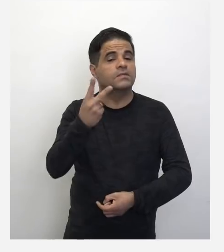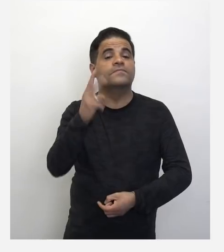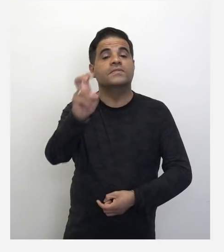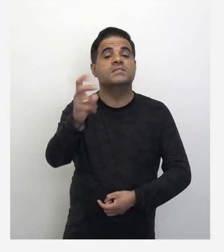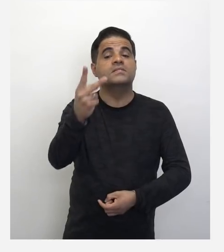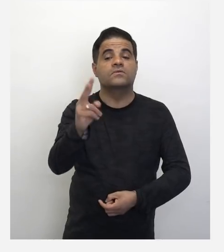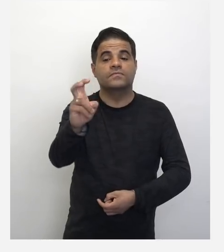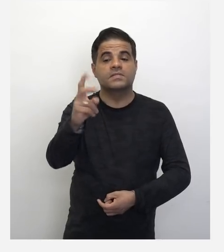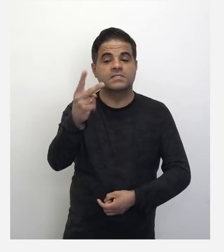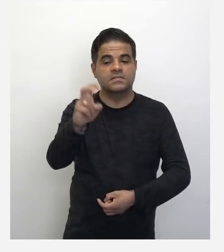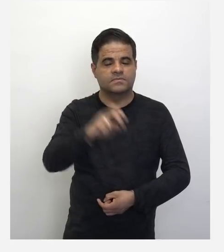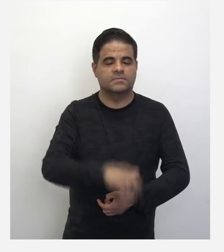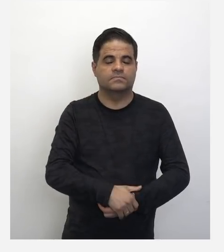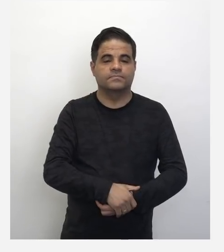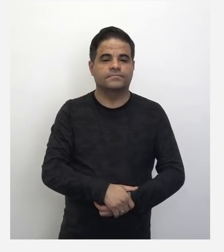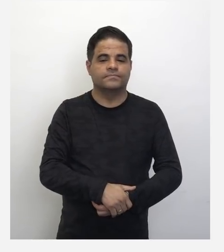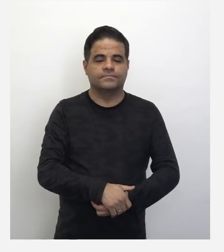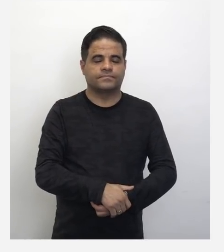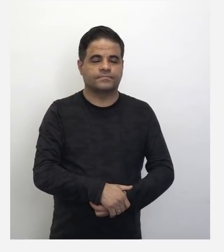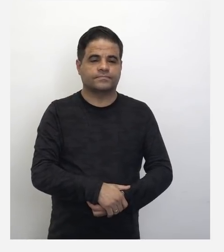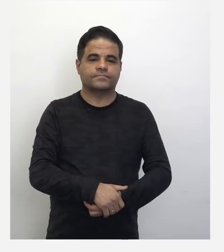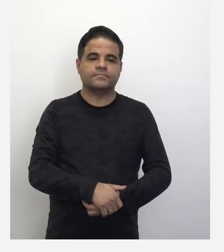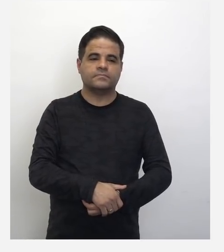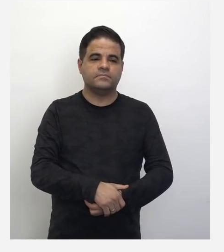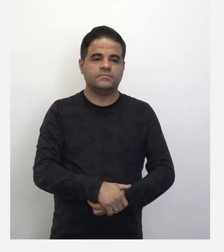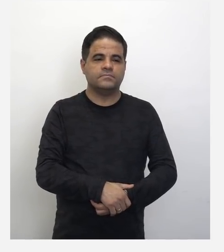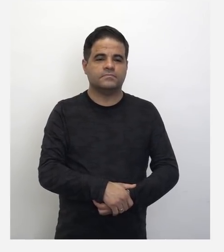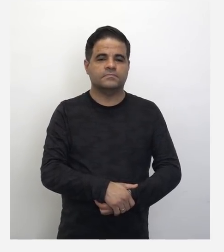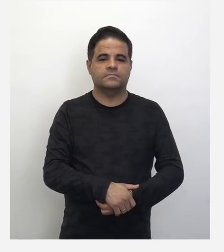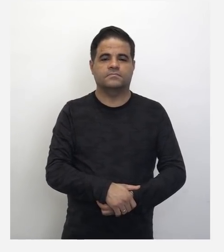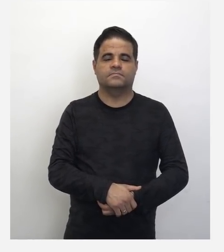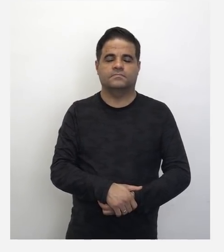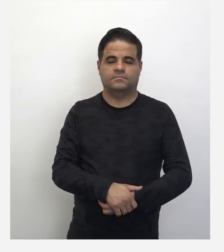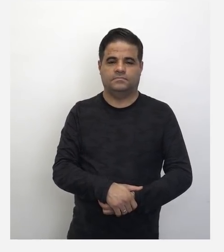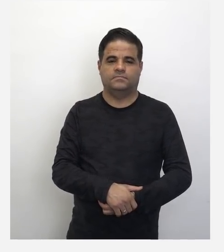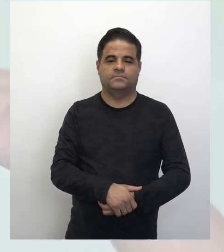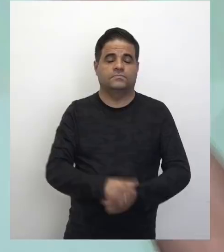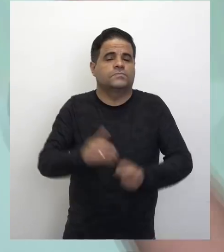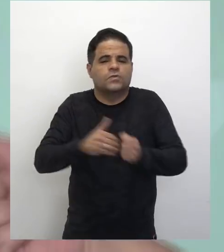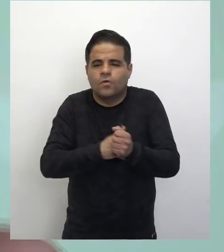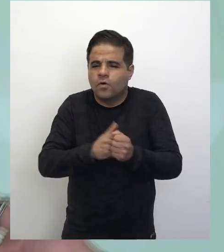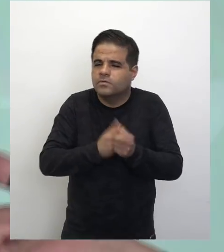25. 25. Eu gosto que é assim, porque código é uma coisa